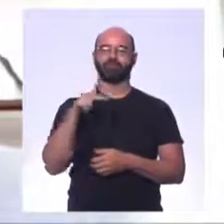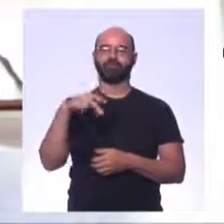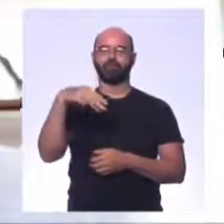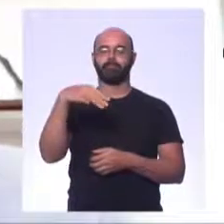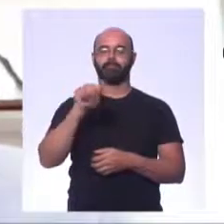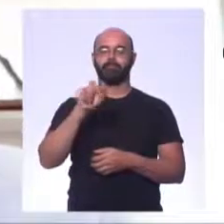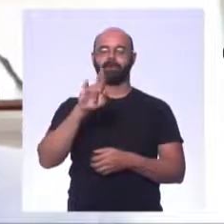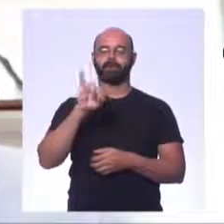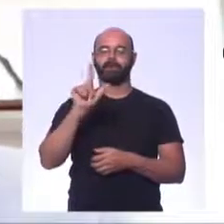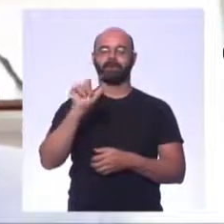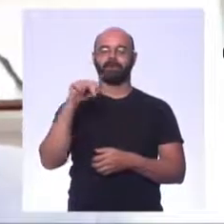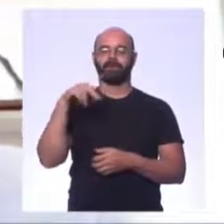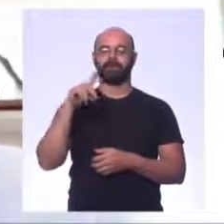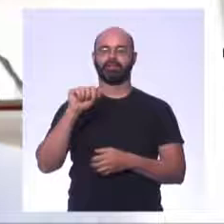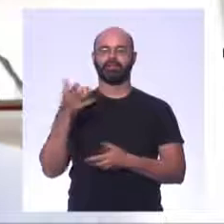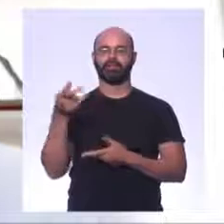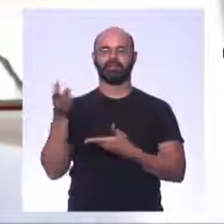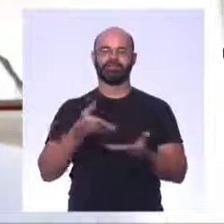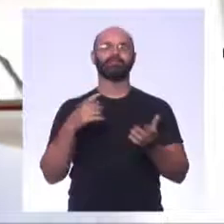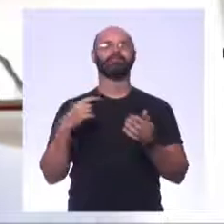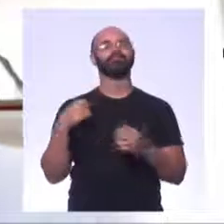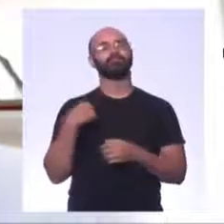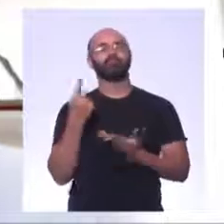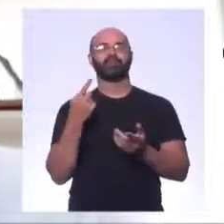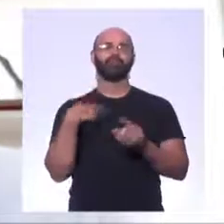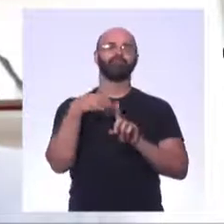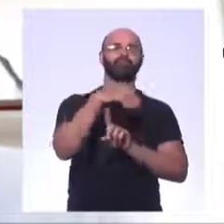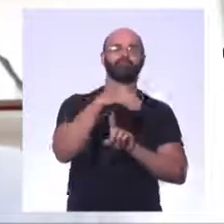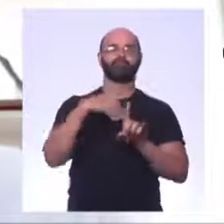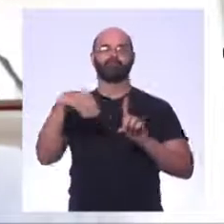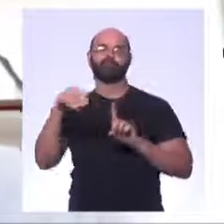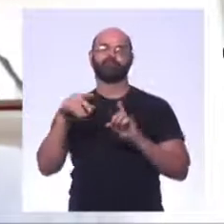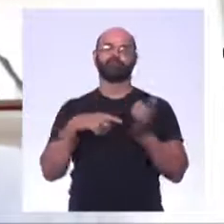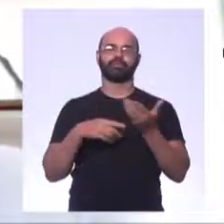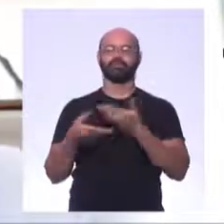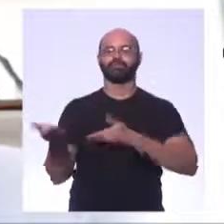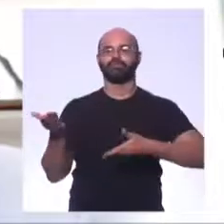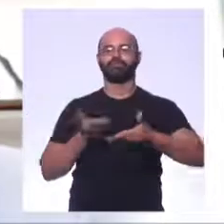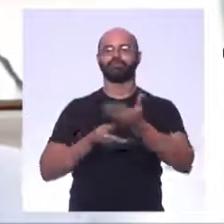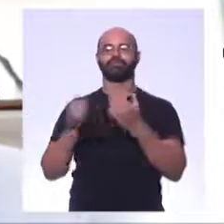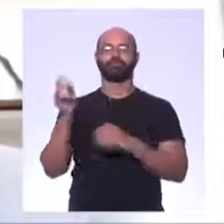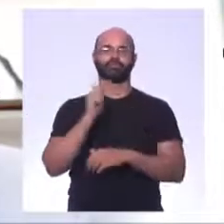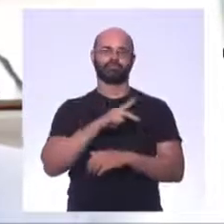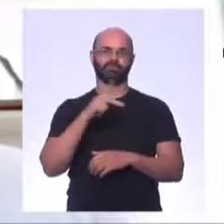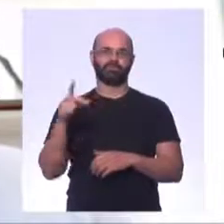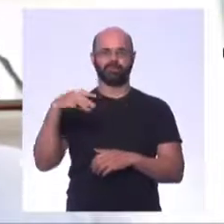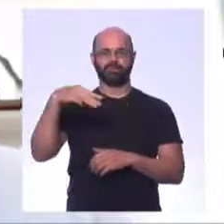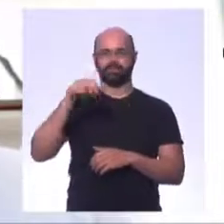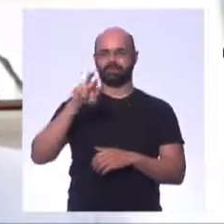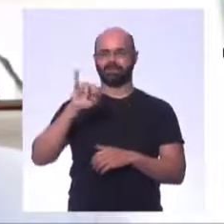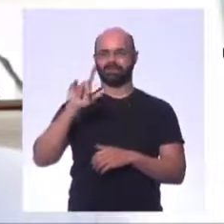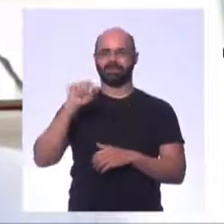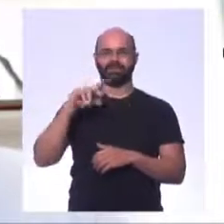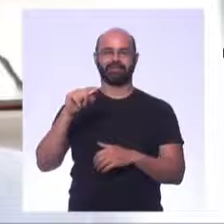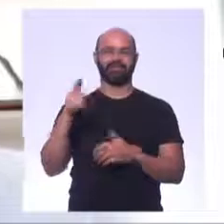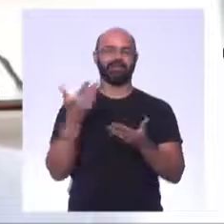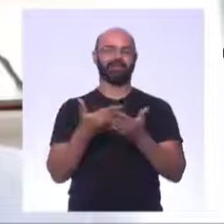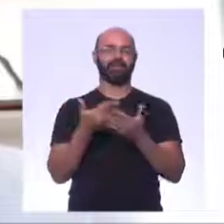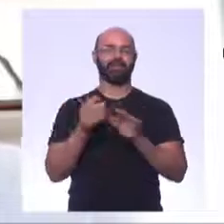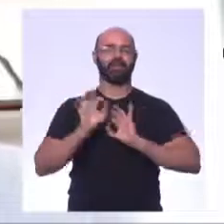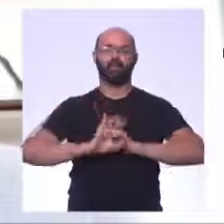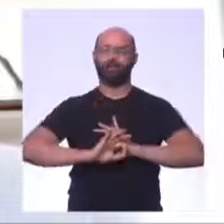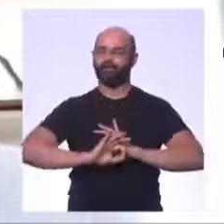aqui para auxiliar nesse trabalho de moderação junto com a professora Marilanda e desejo que nós tenhamos uma excelente aula. E